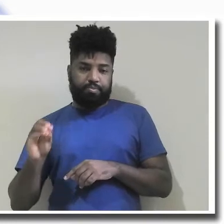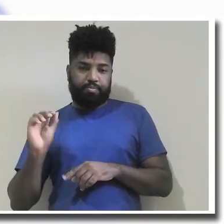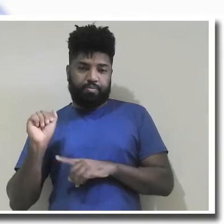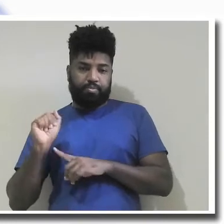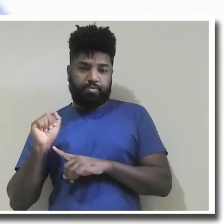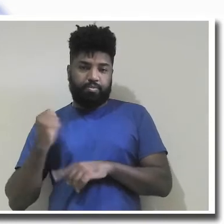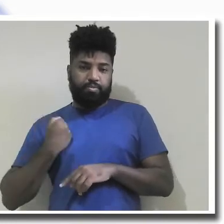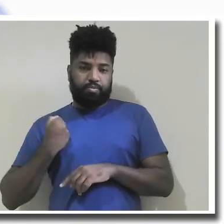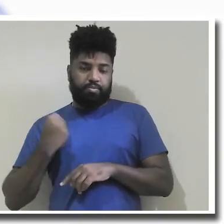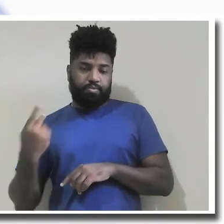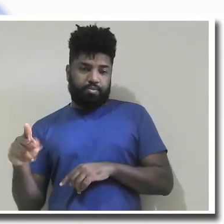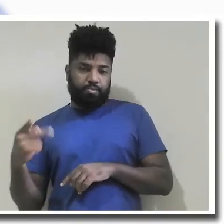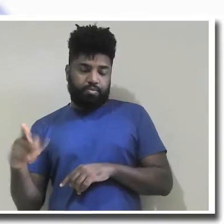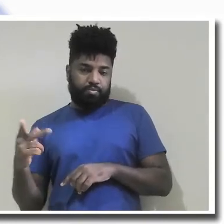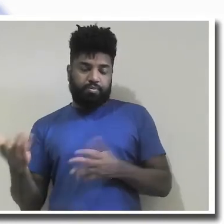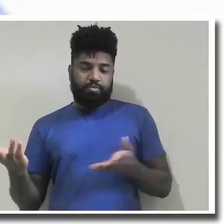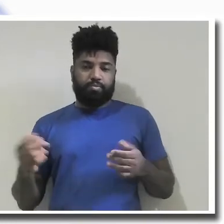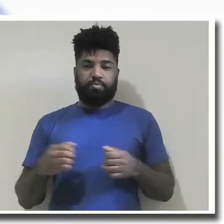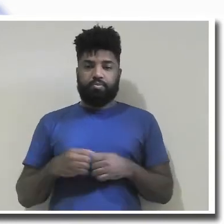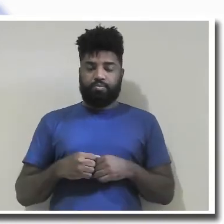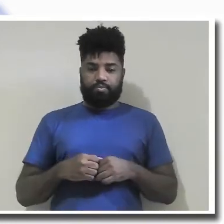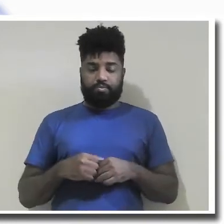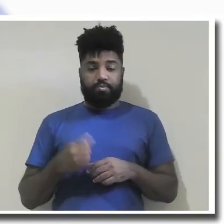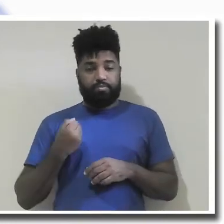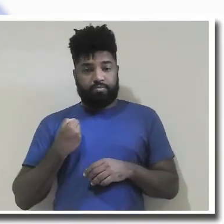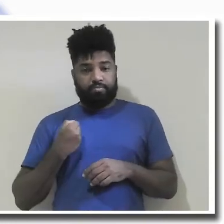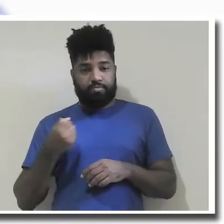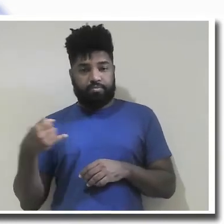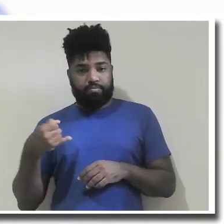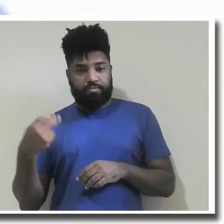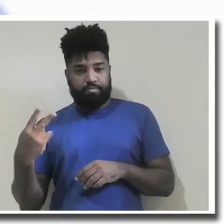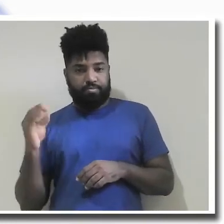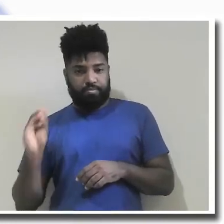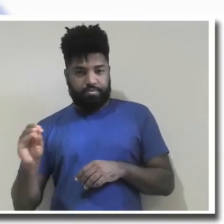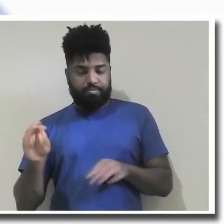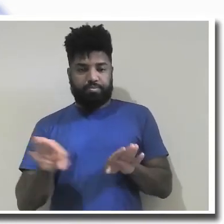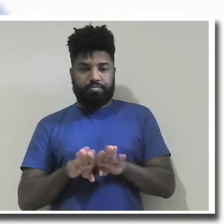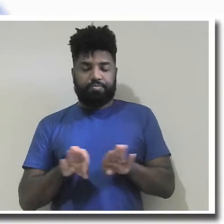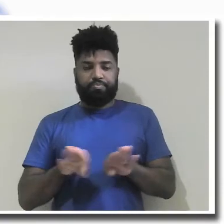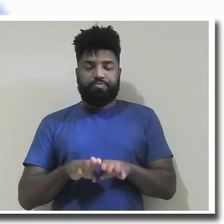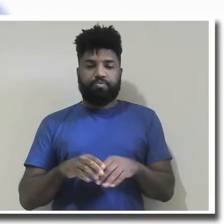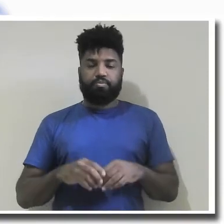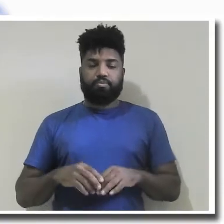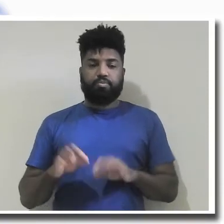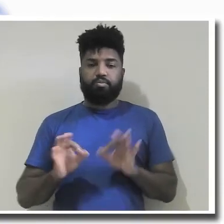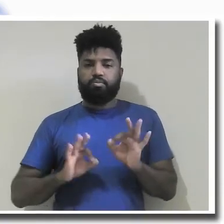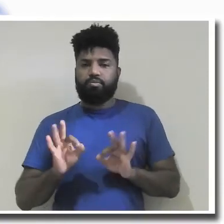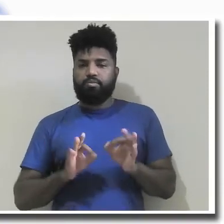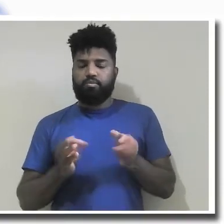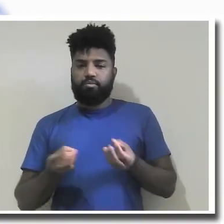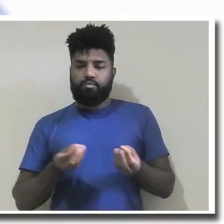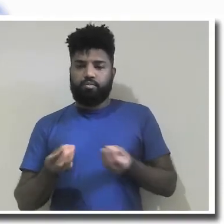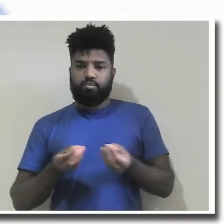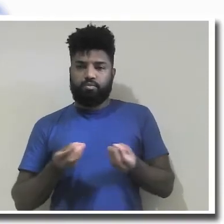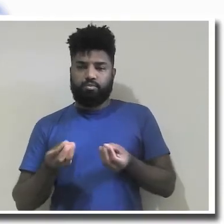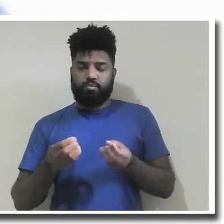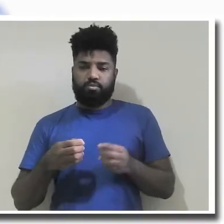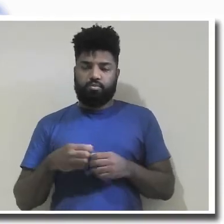de A, menos 2. Por questão de ordem,